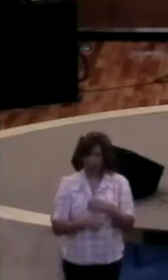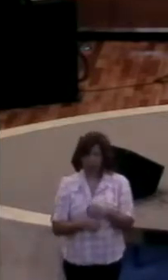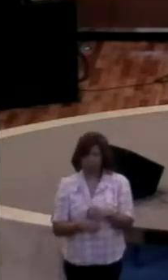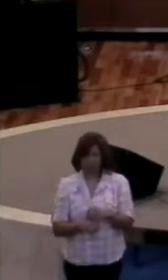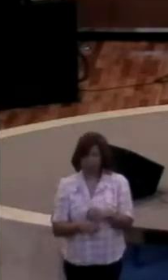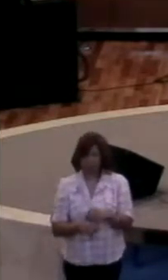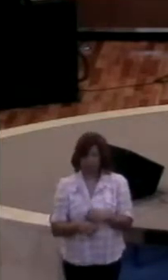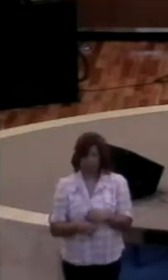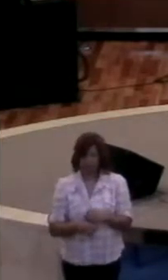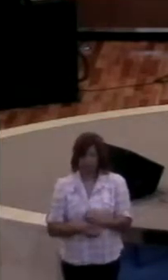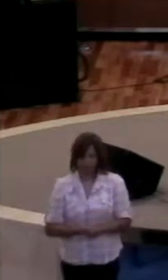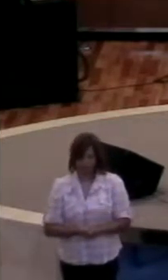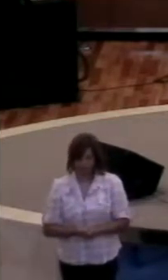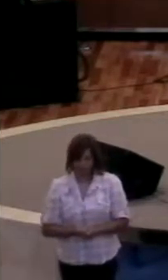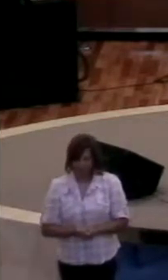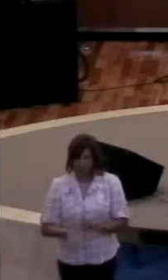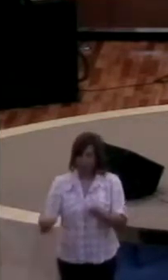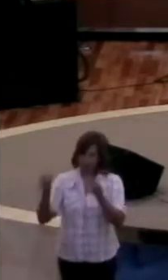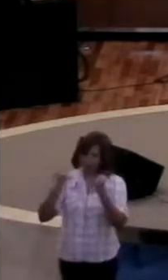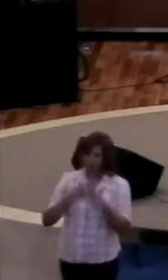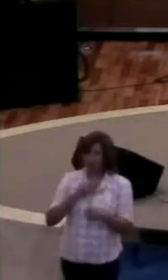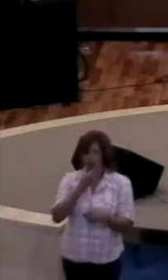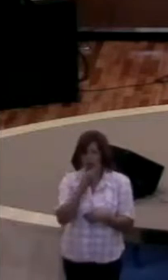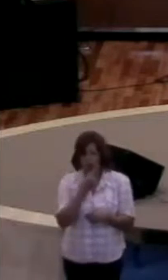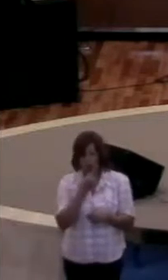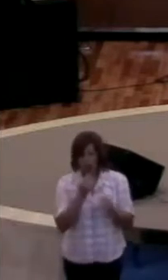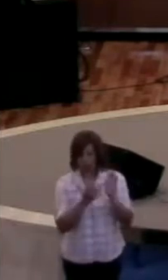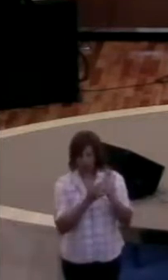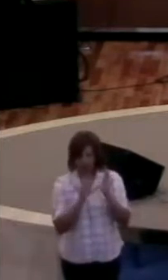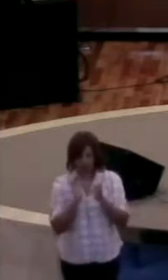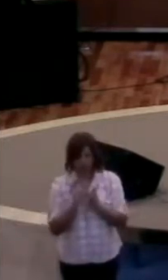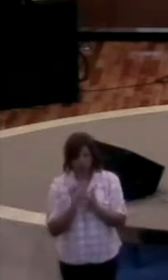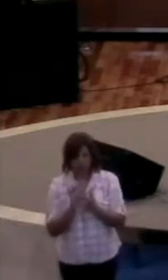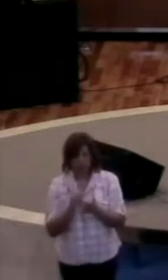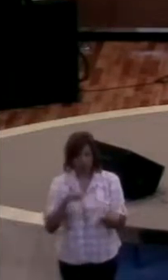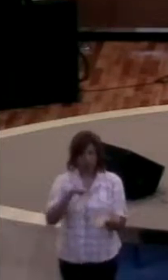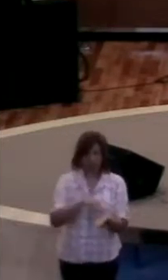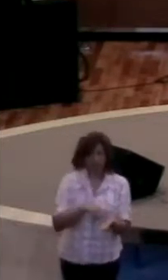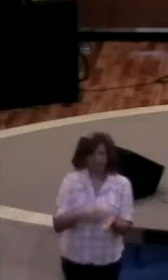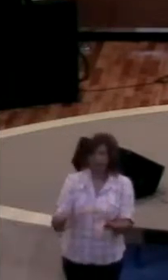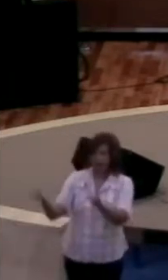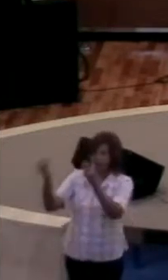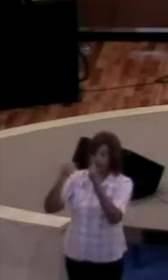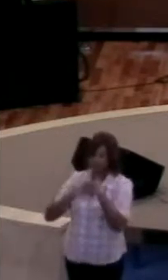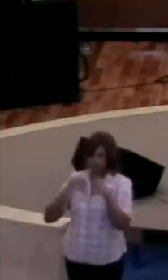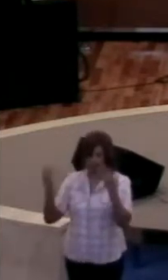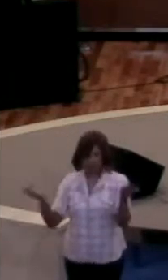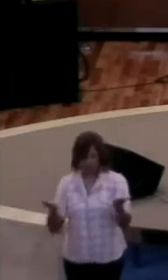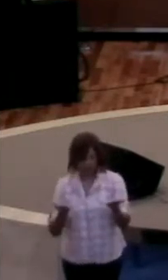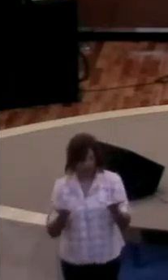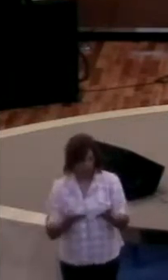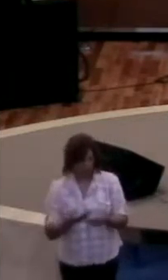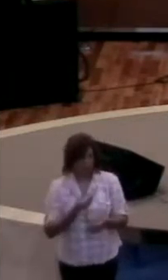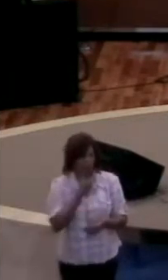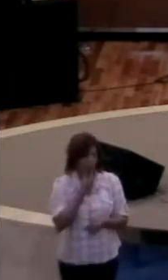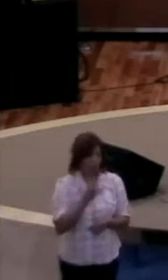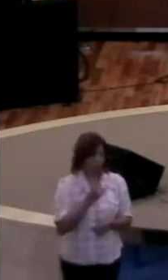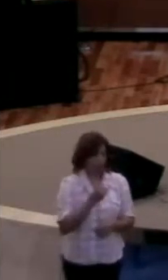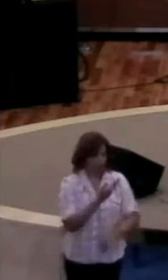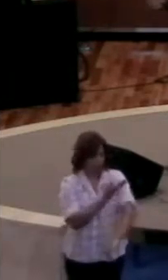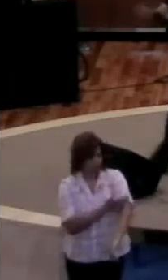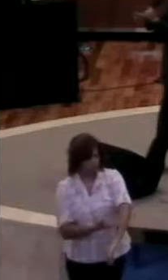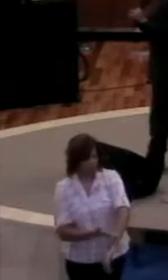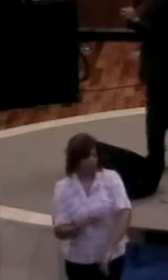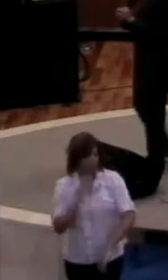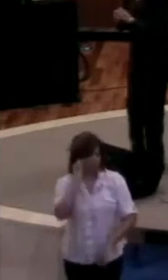Receba o varão, receba não sei o quê, e fique em pé, receba aí agora, esse varão, varão de branco, varão de preto, vem de